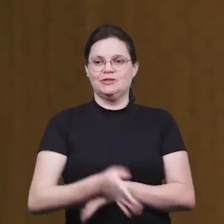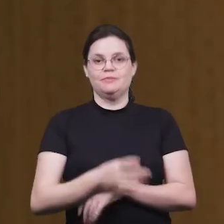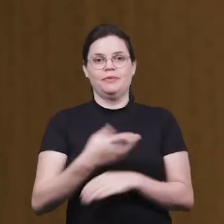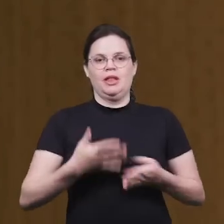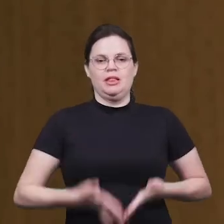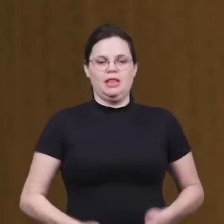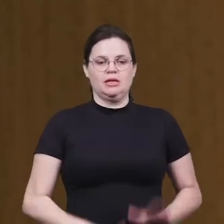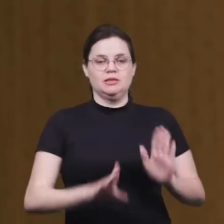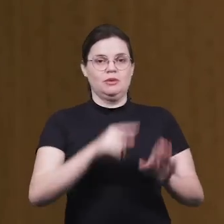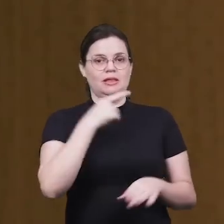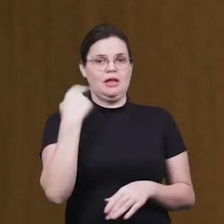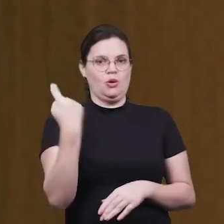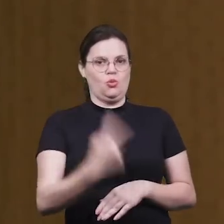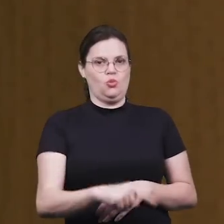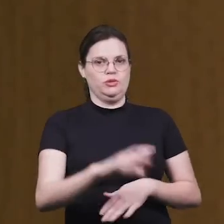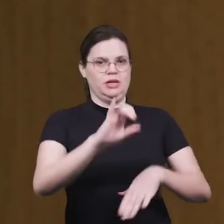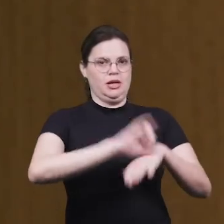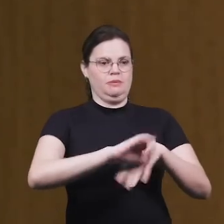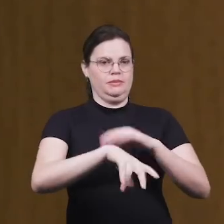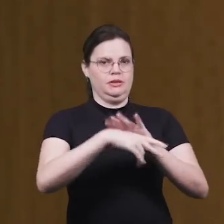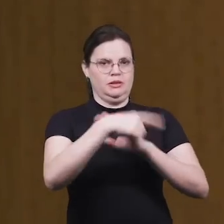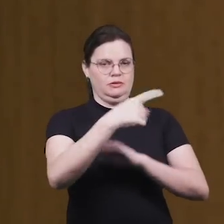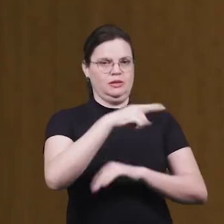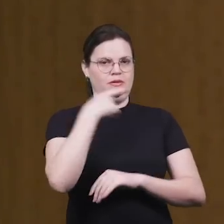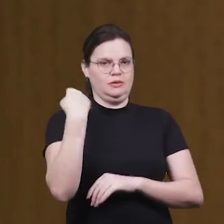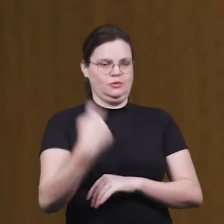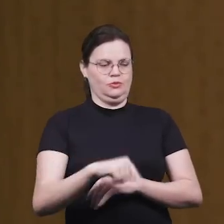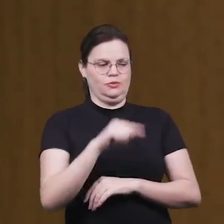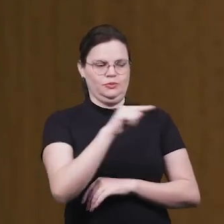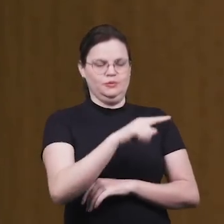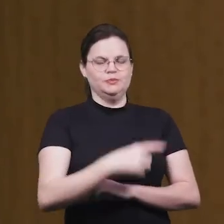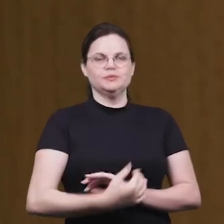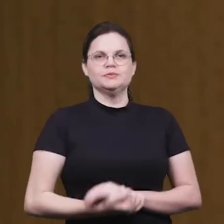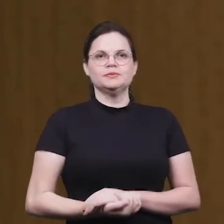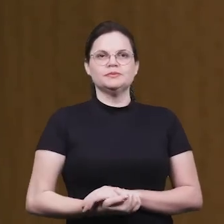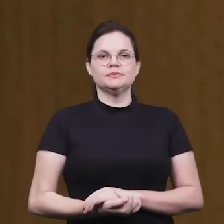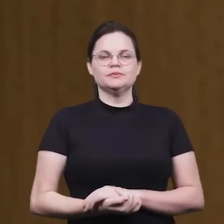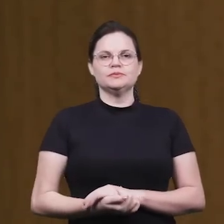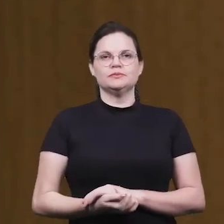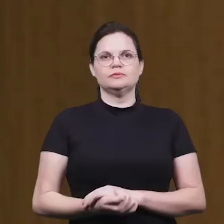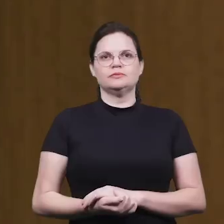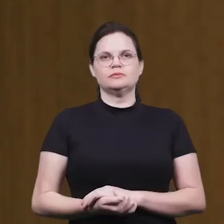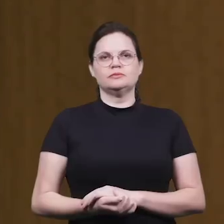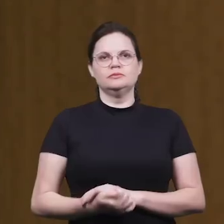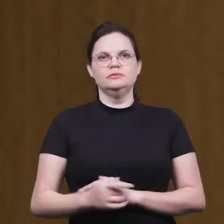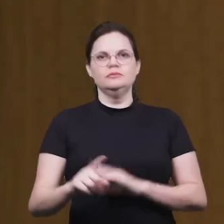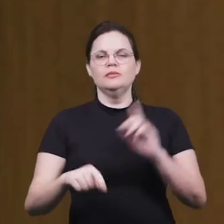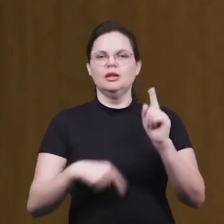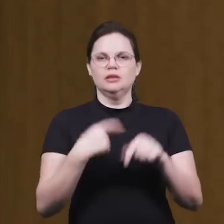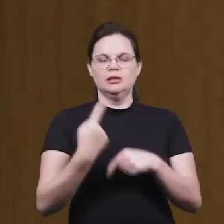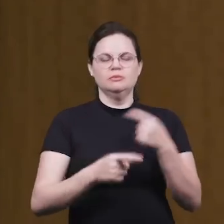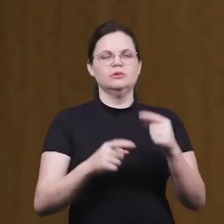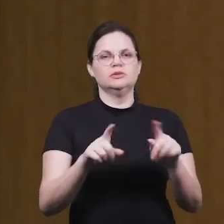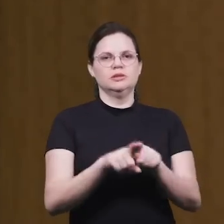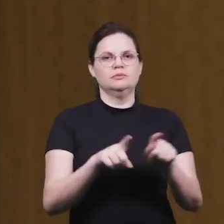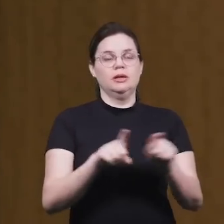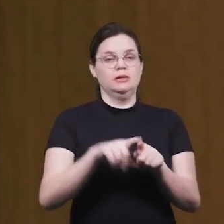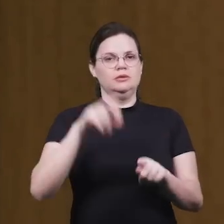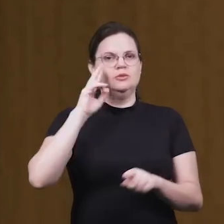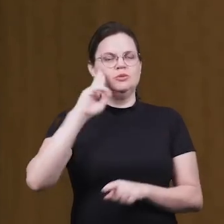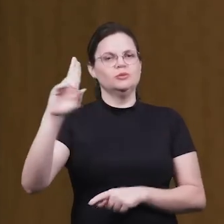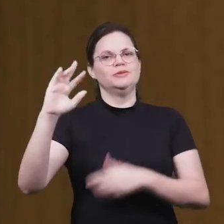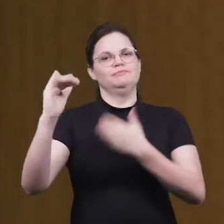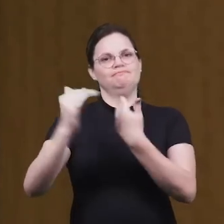lá em Moscou, em 2001. E depois, por uma também direção do